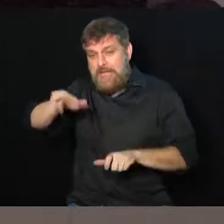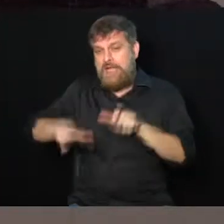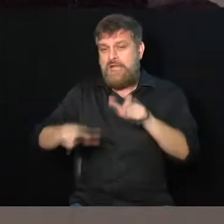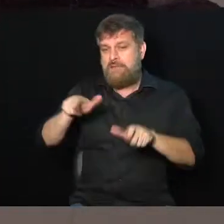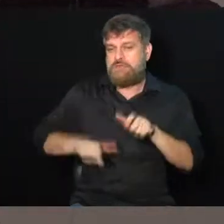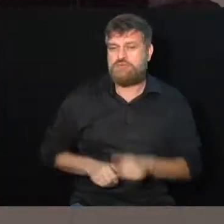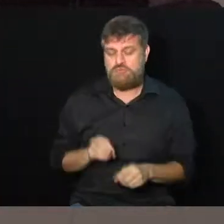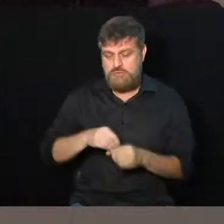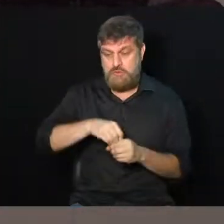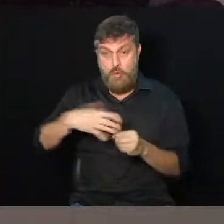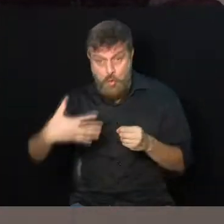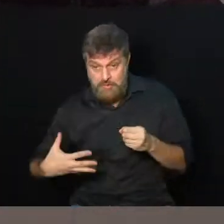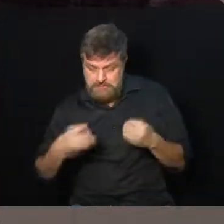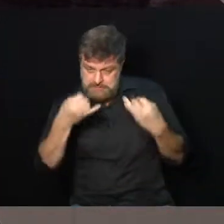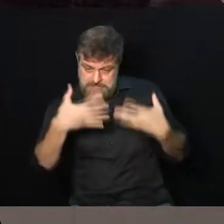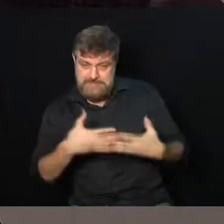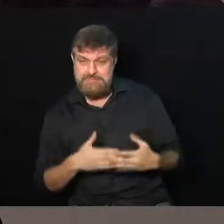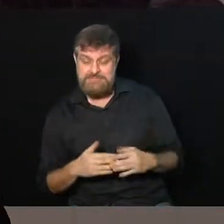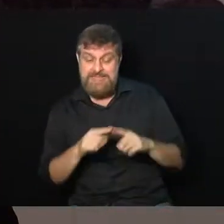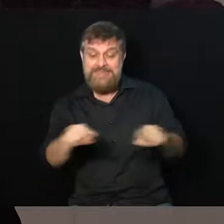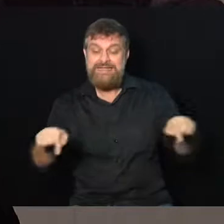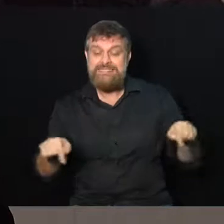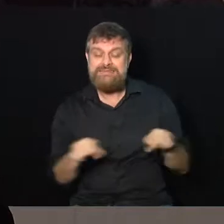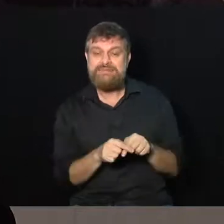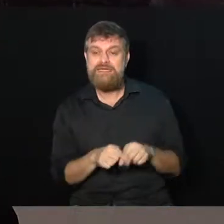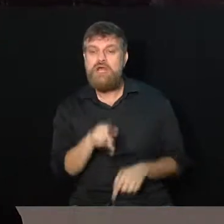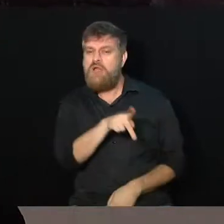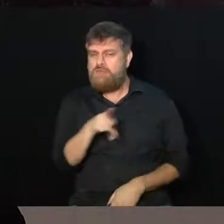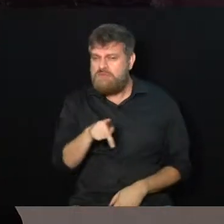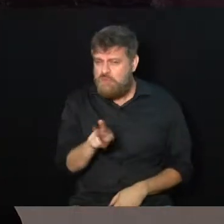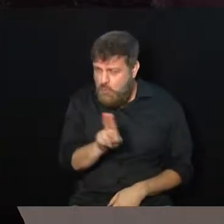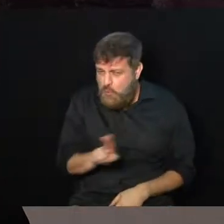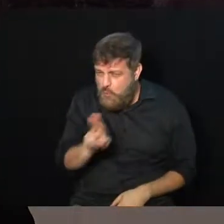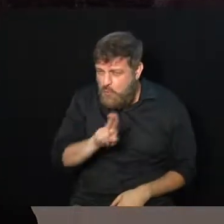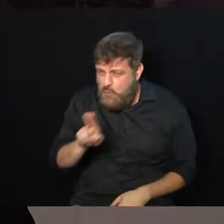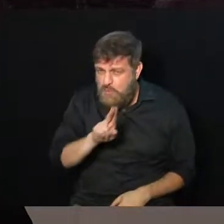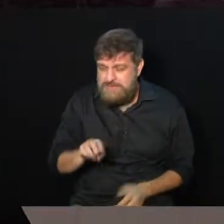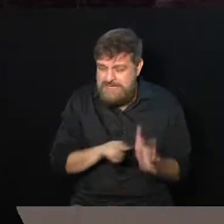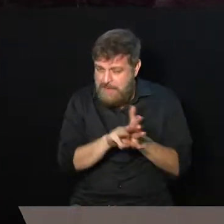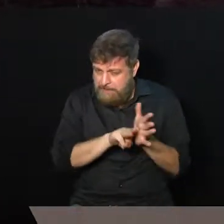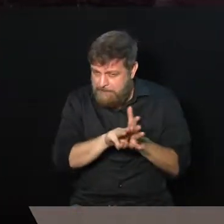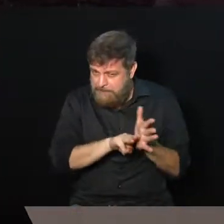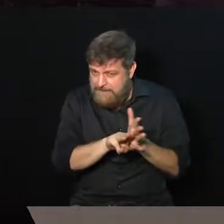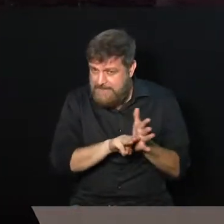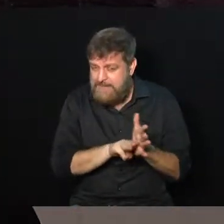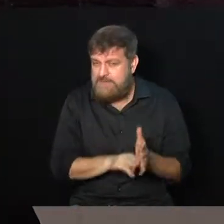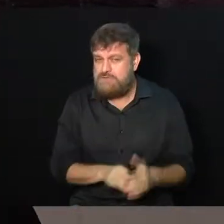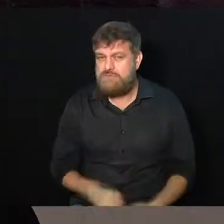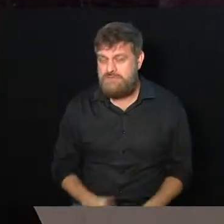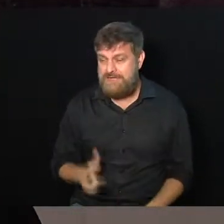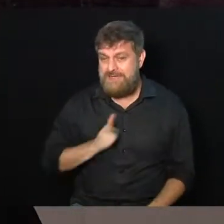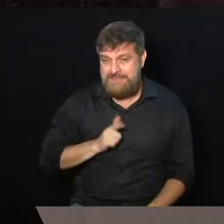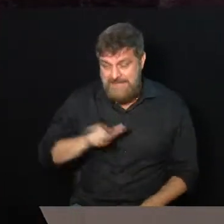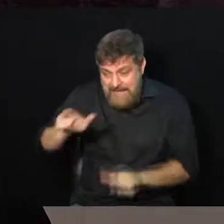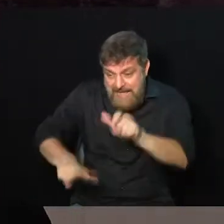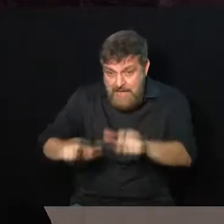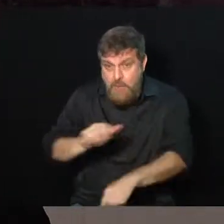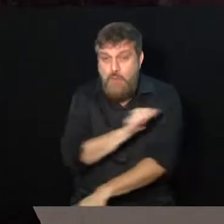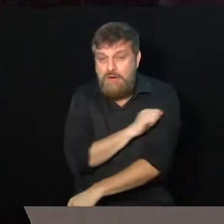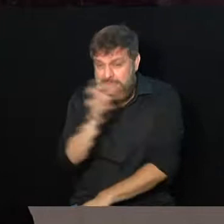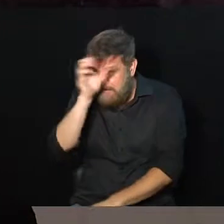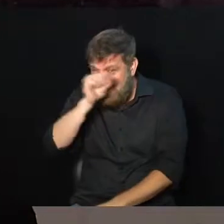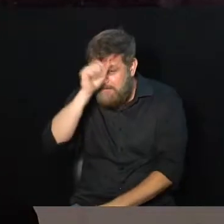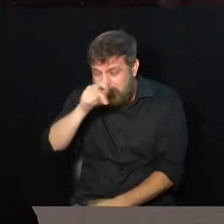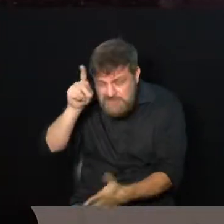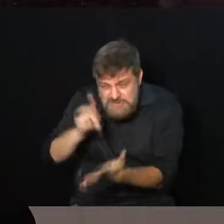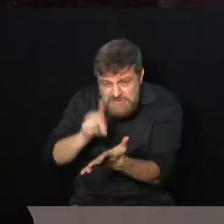desse conteúdo, mas quando você chega na sala de aula, o professor está utilizando isso, ele sabe como utilizar de forma a garantir o aprendizado do aluno, porque é